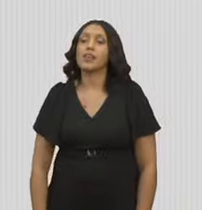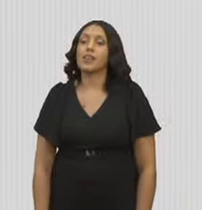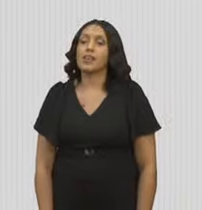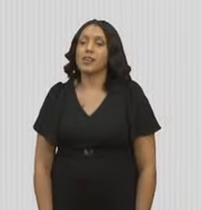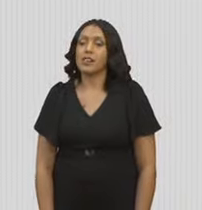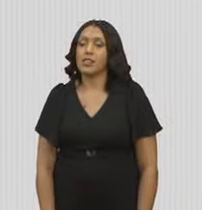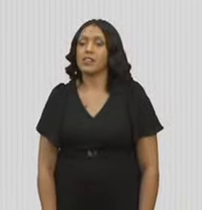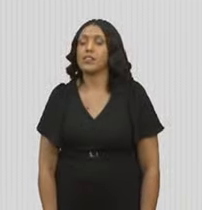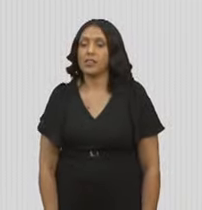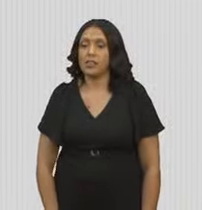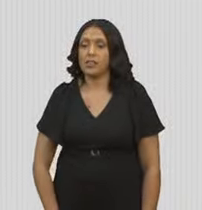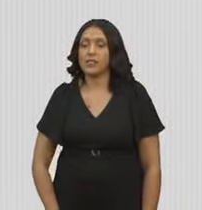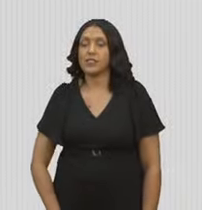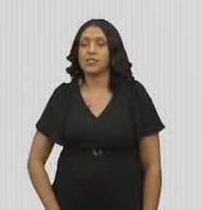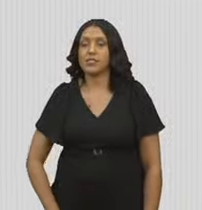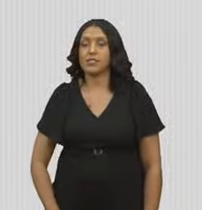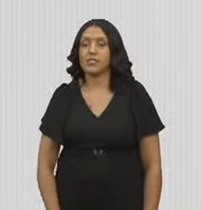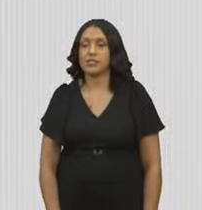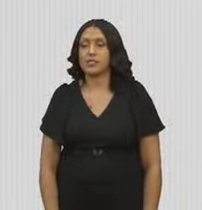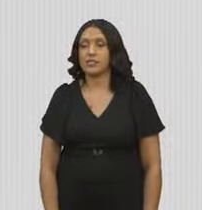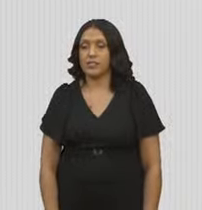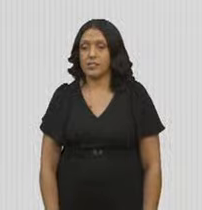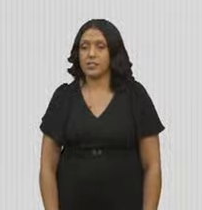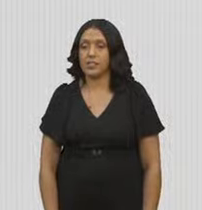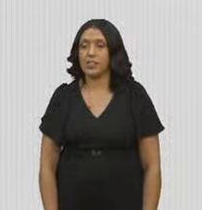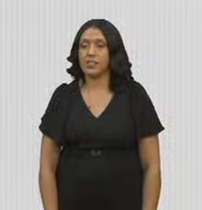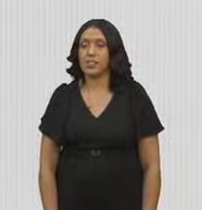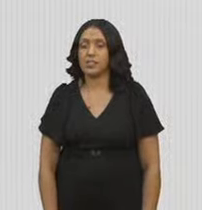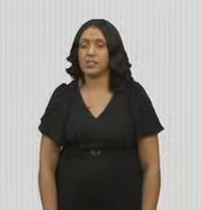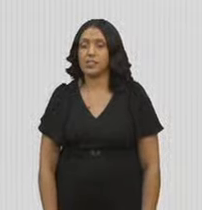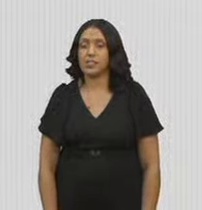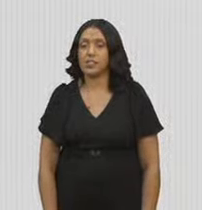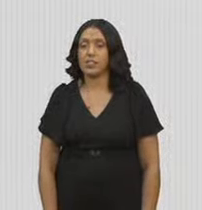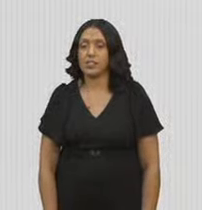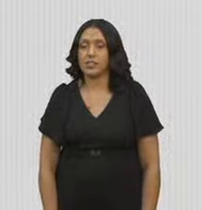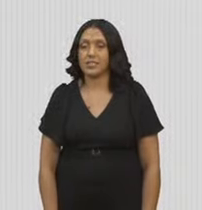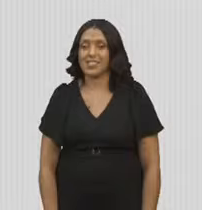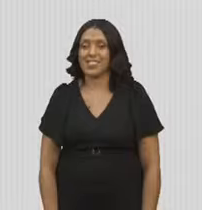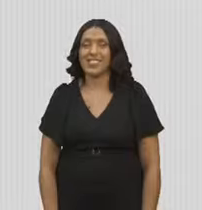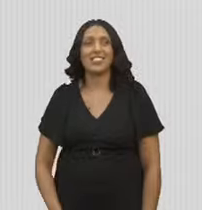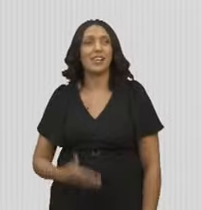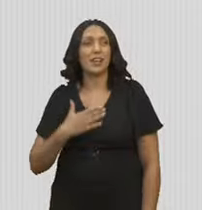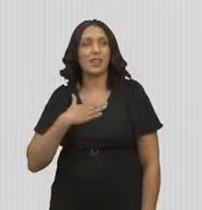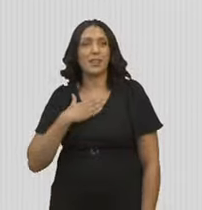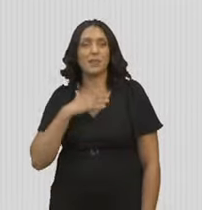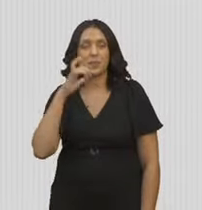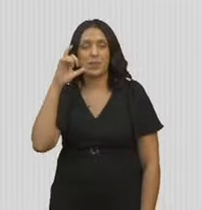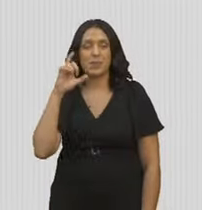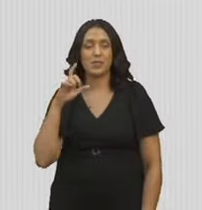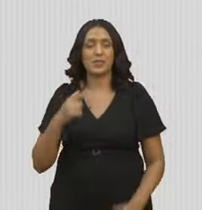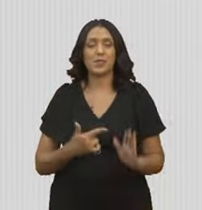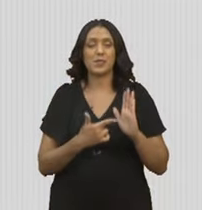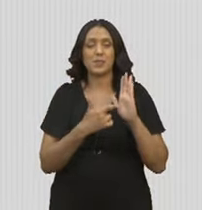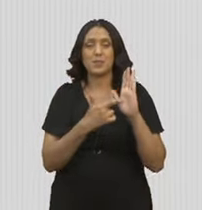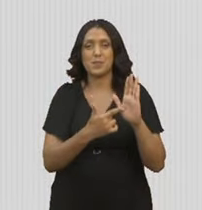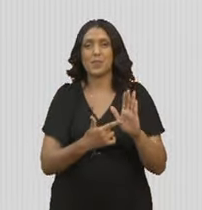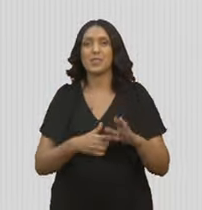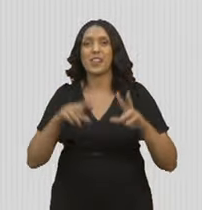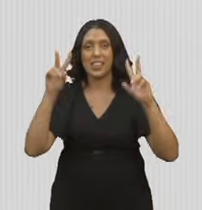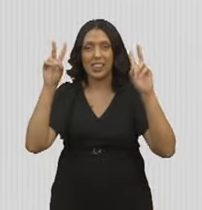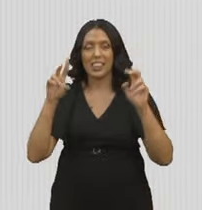Não, a primeira, que é o que tem minha fotinha, aí, tema livre, 36ª sessão ordinária, 12 de